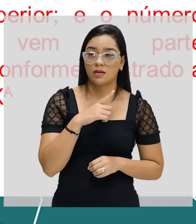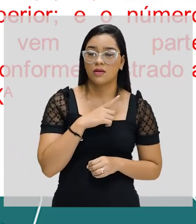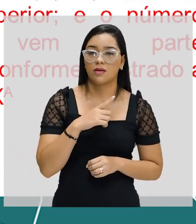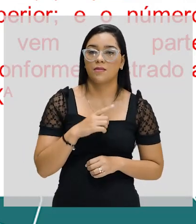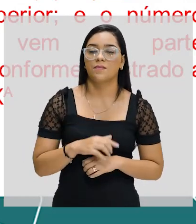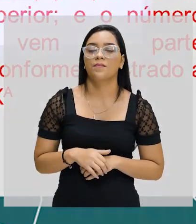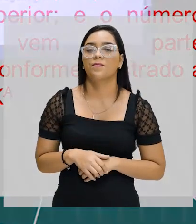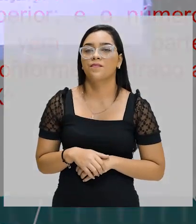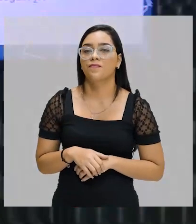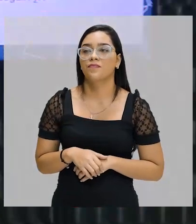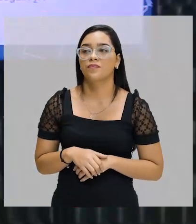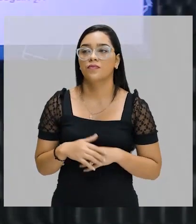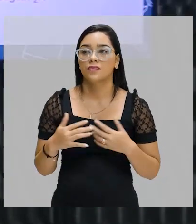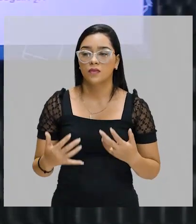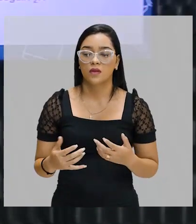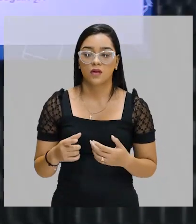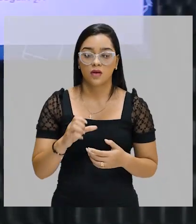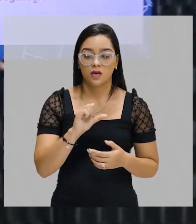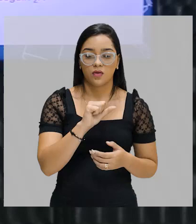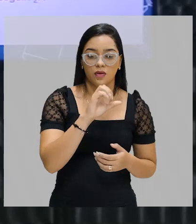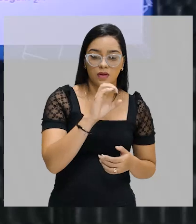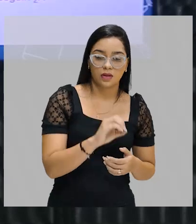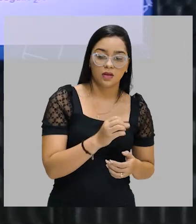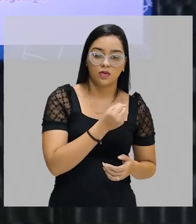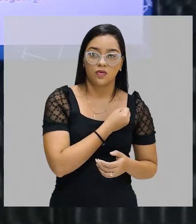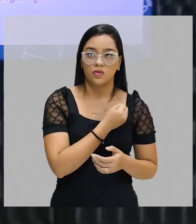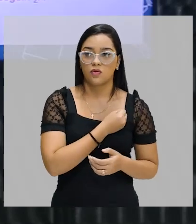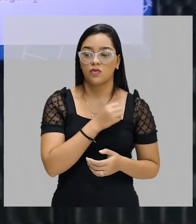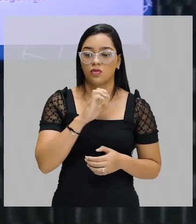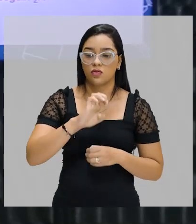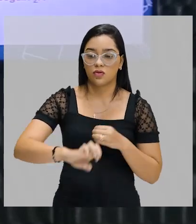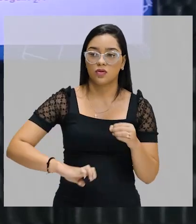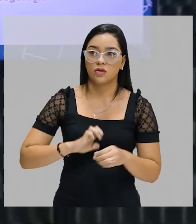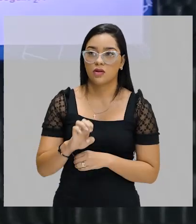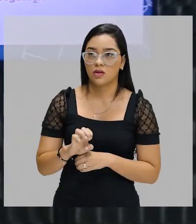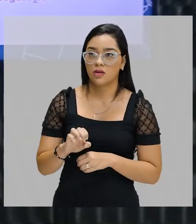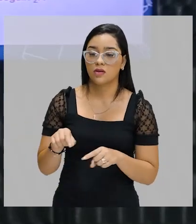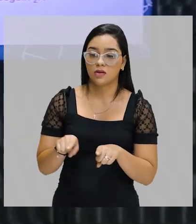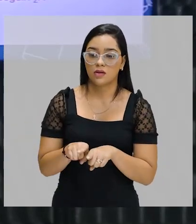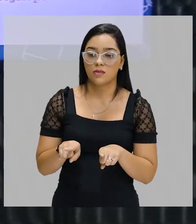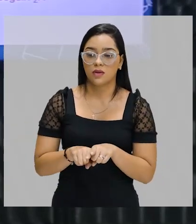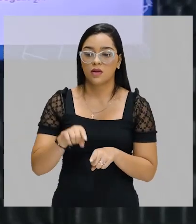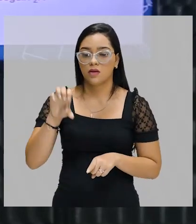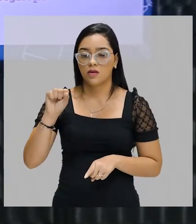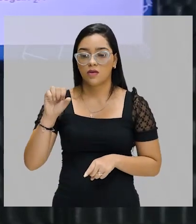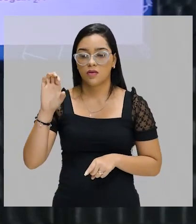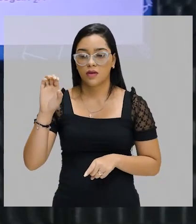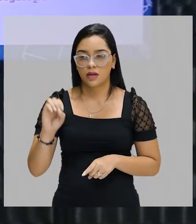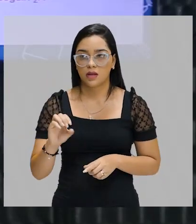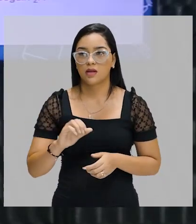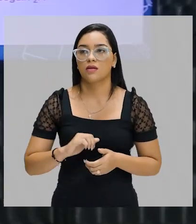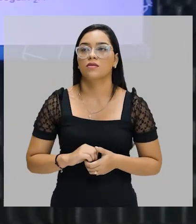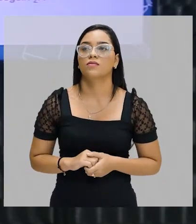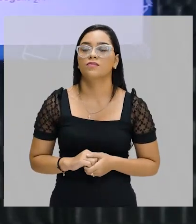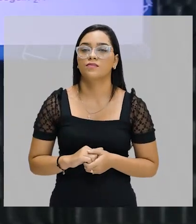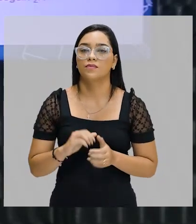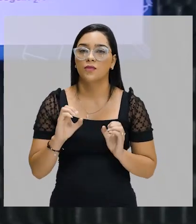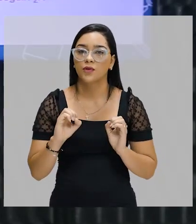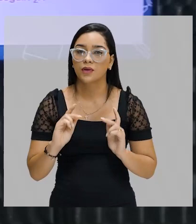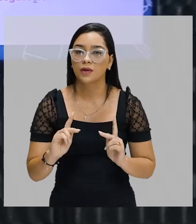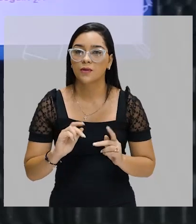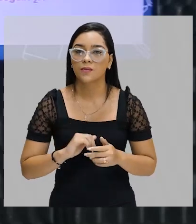eletrosfera, tá ok? Então, se o número de prótons é 80, o número de elétrons também vai ser igual a 80, tá